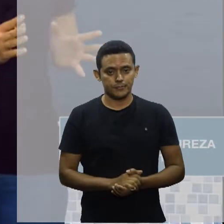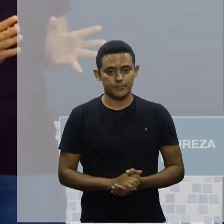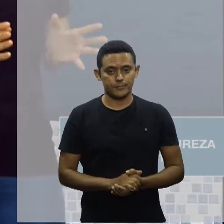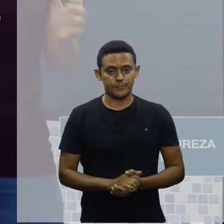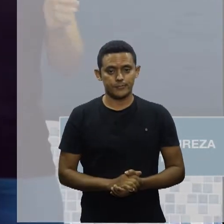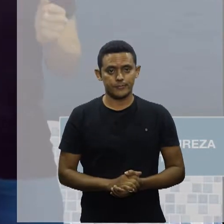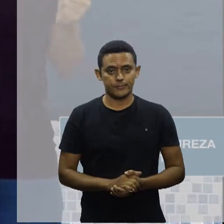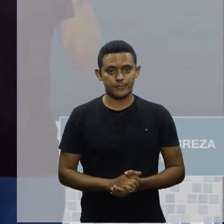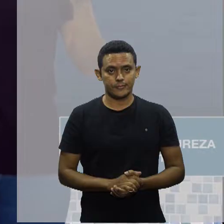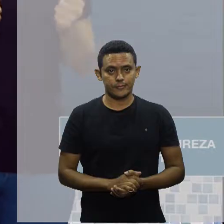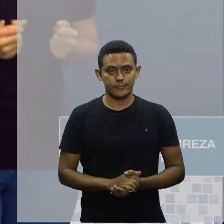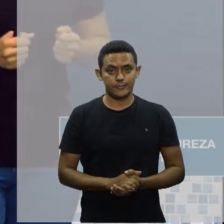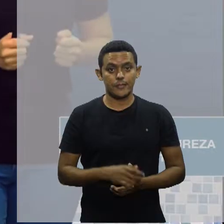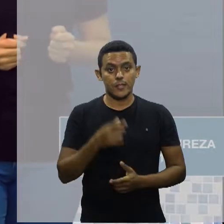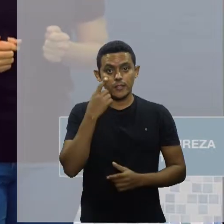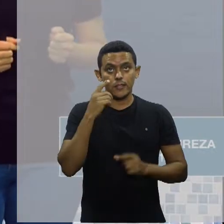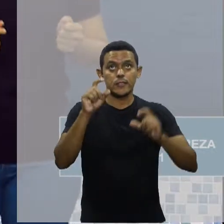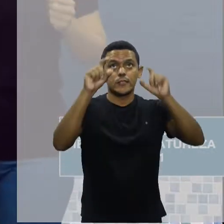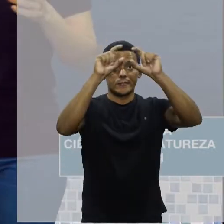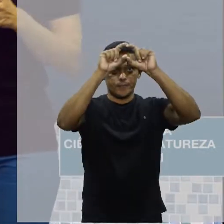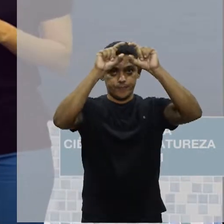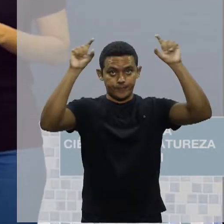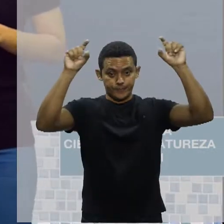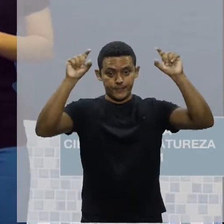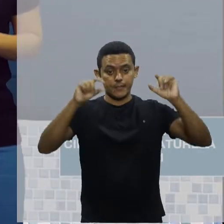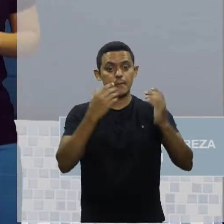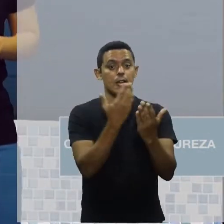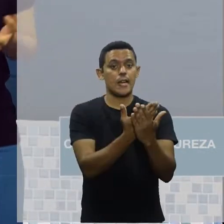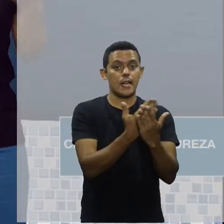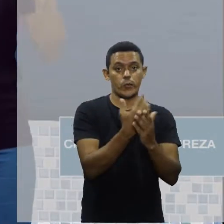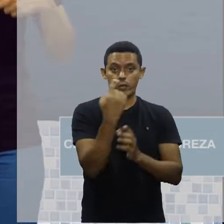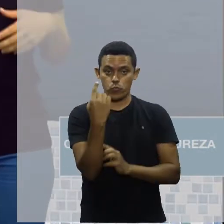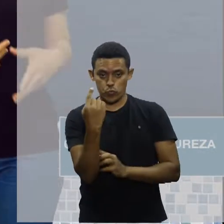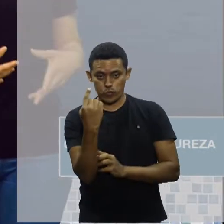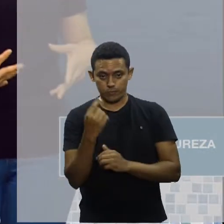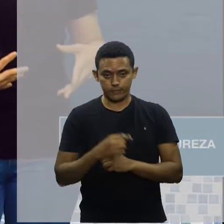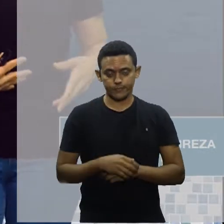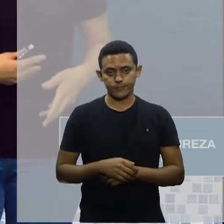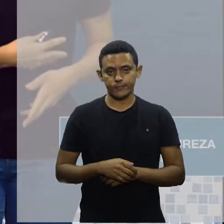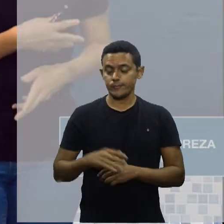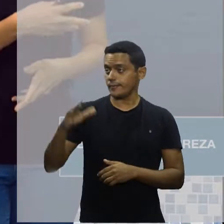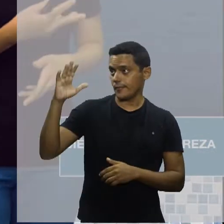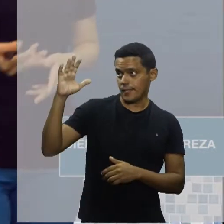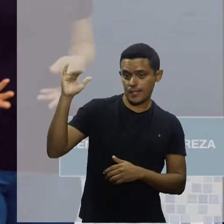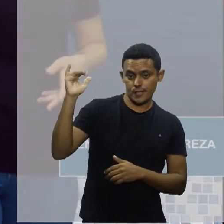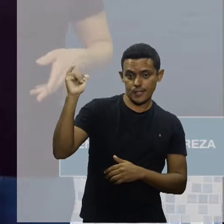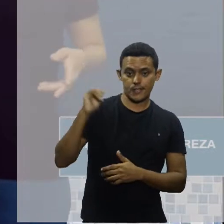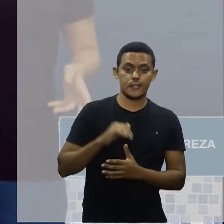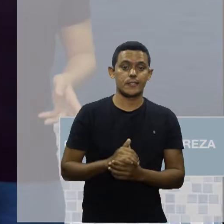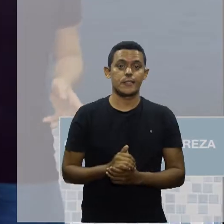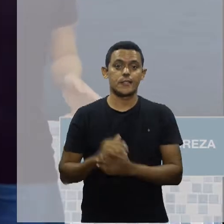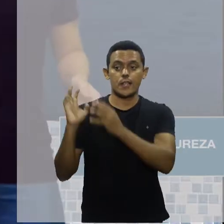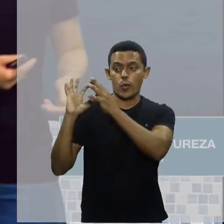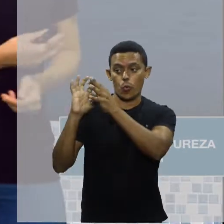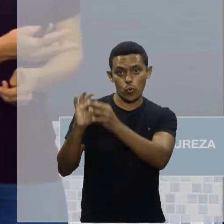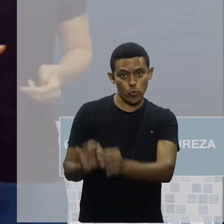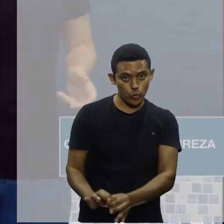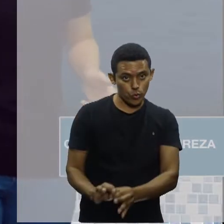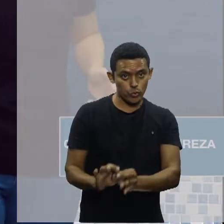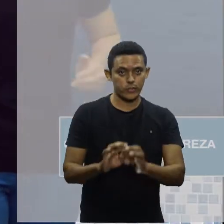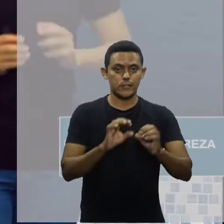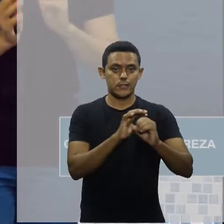É uma imagem de um fundo verde, uma cientista com jaleco branco, à frente de uma mesa,